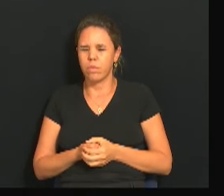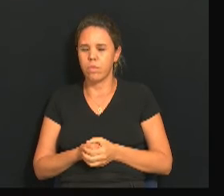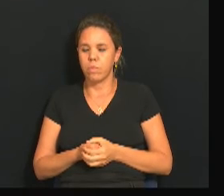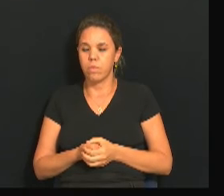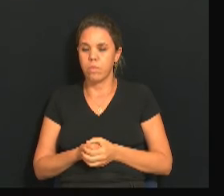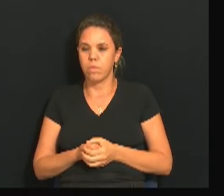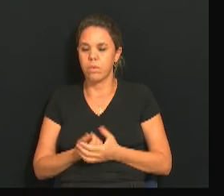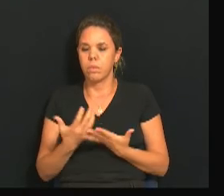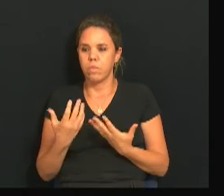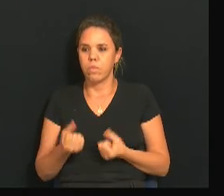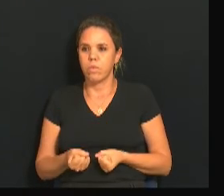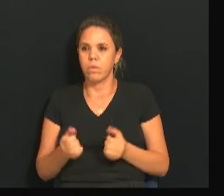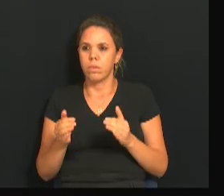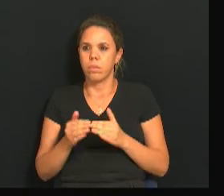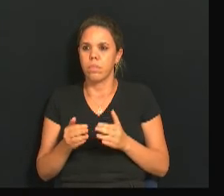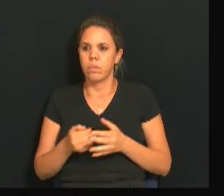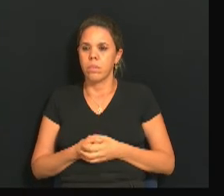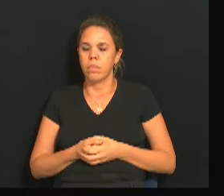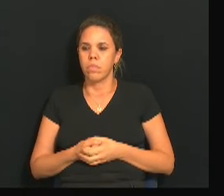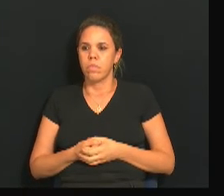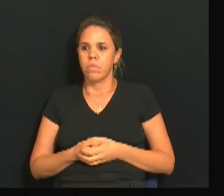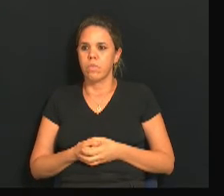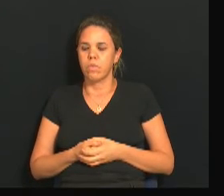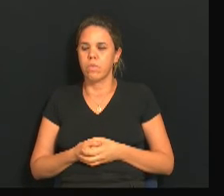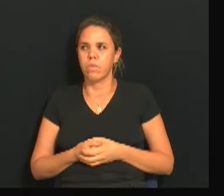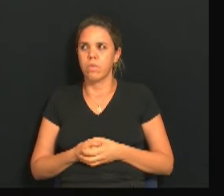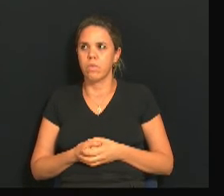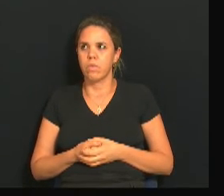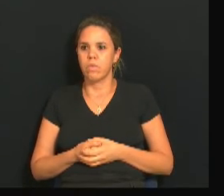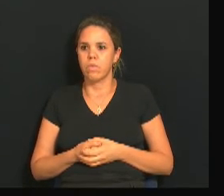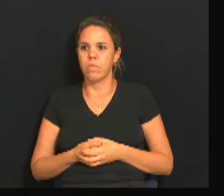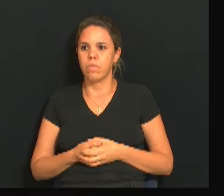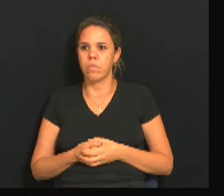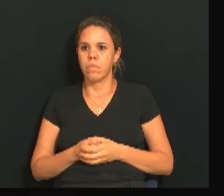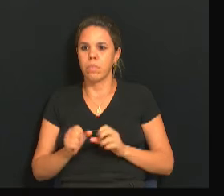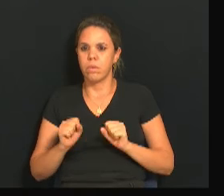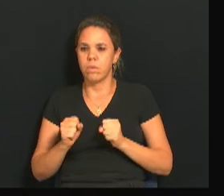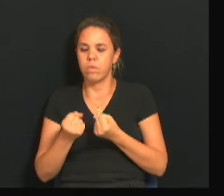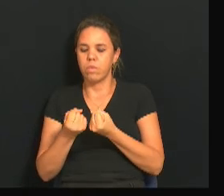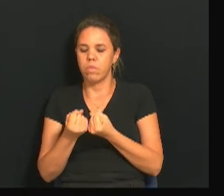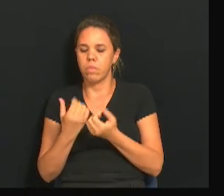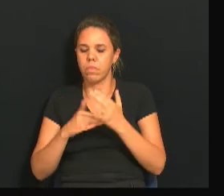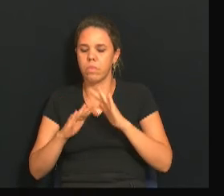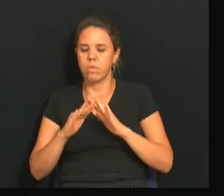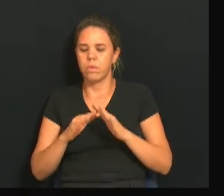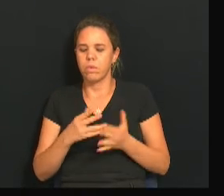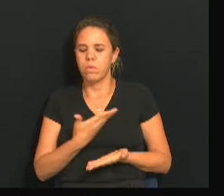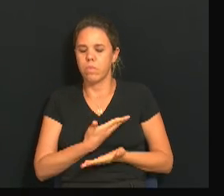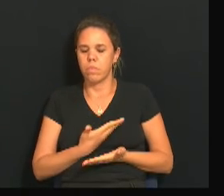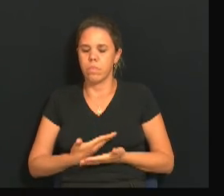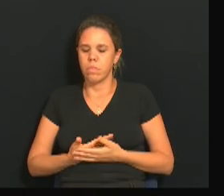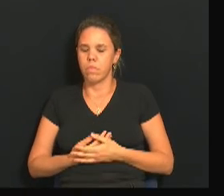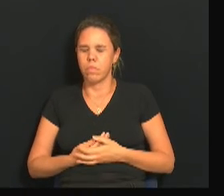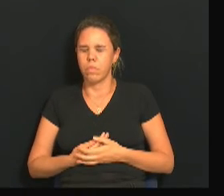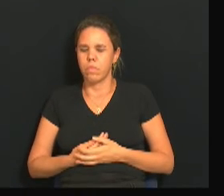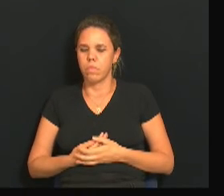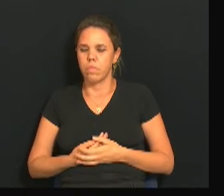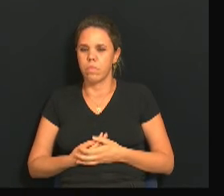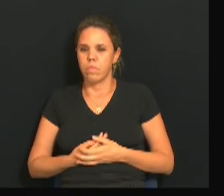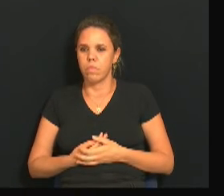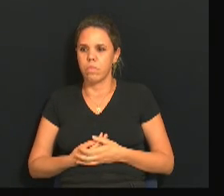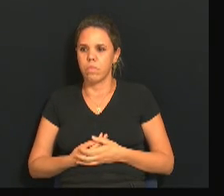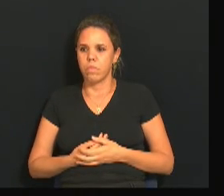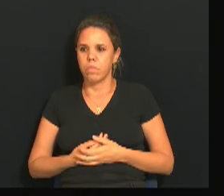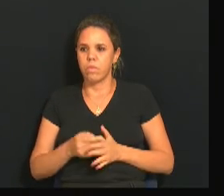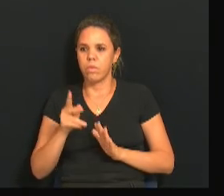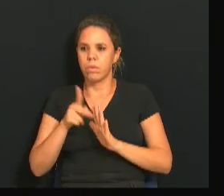solidarizando também junto conosco, né, nesse mesmo sentido aí da defesa da escola pública e de ser um espaço onde o